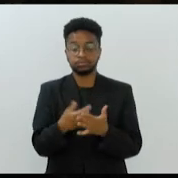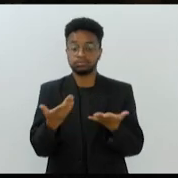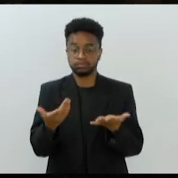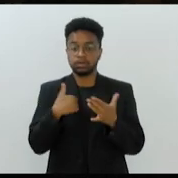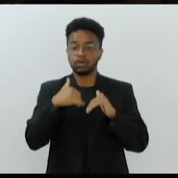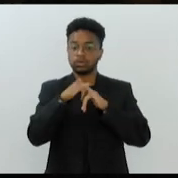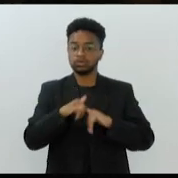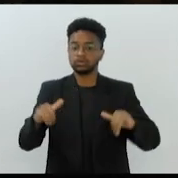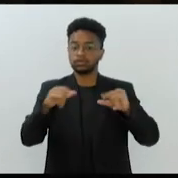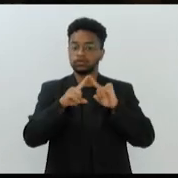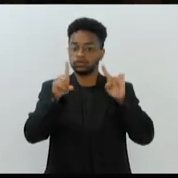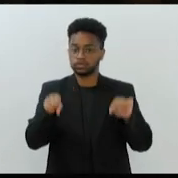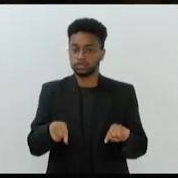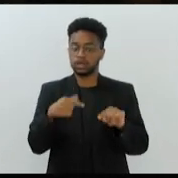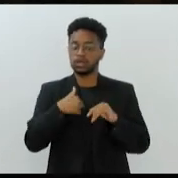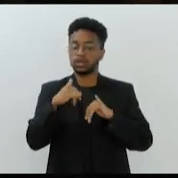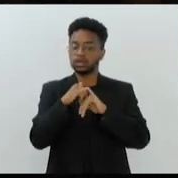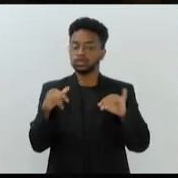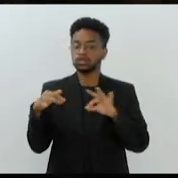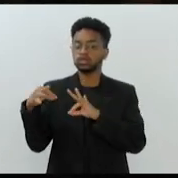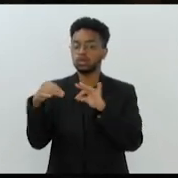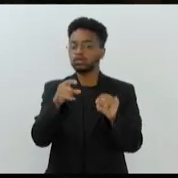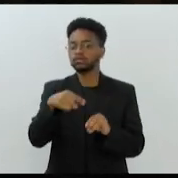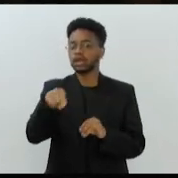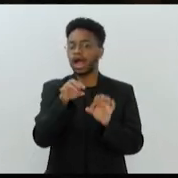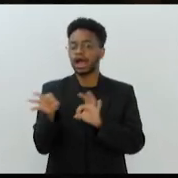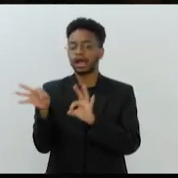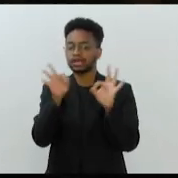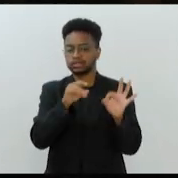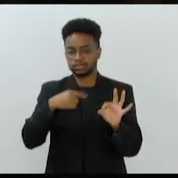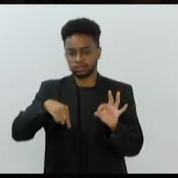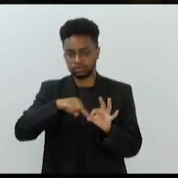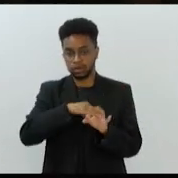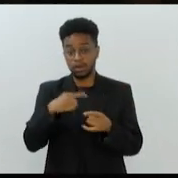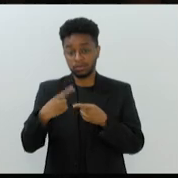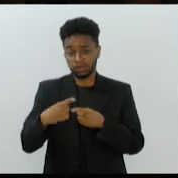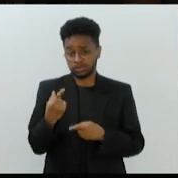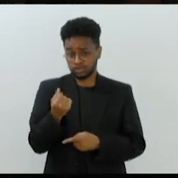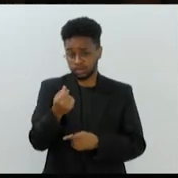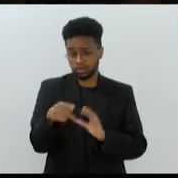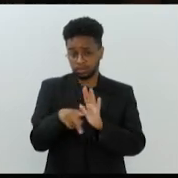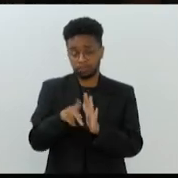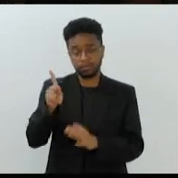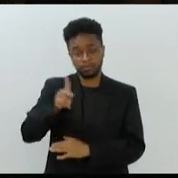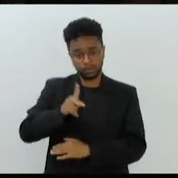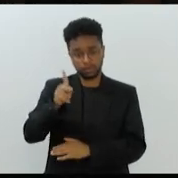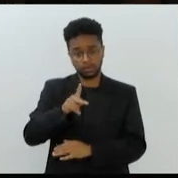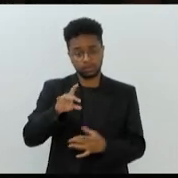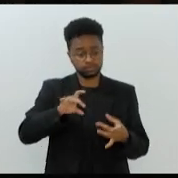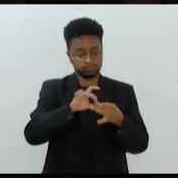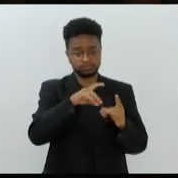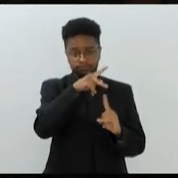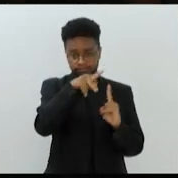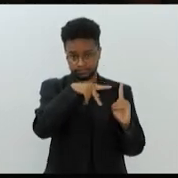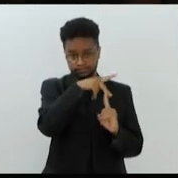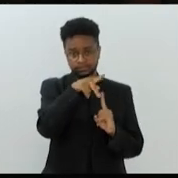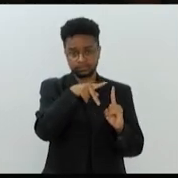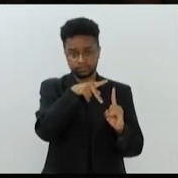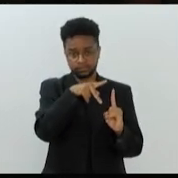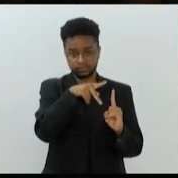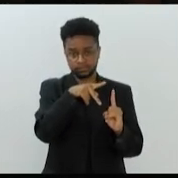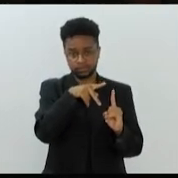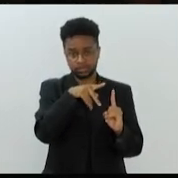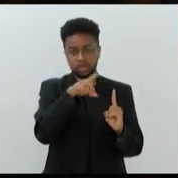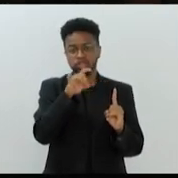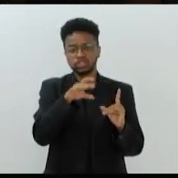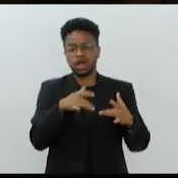servidores, e eu quero falar para todo mundo que nos assiste. Esse dinheiro dos royalties, ele está na Previdência? Não é por favor